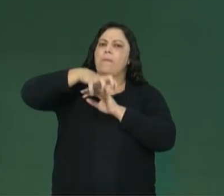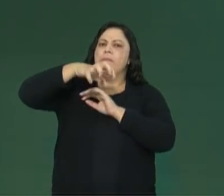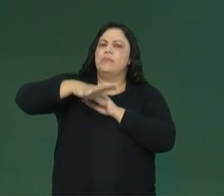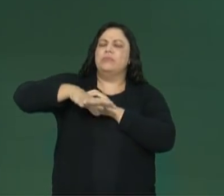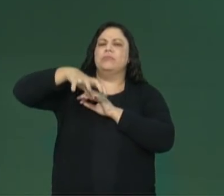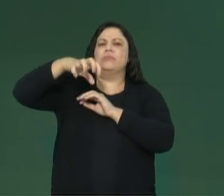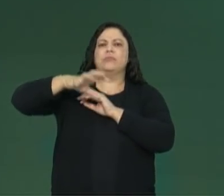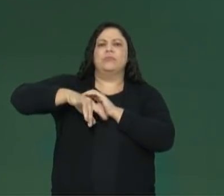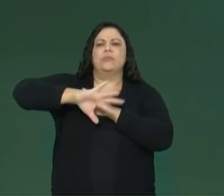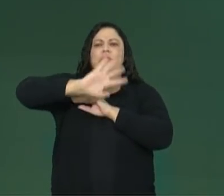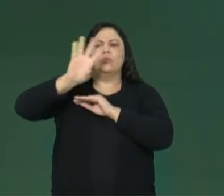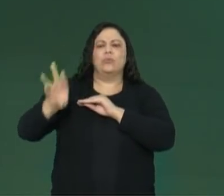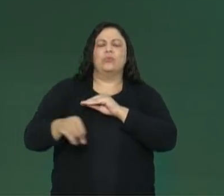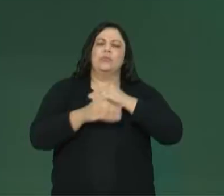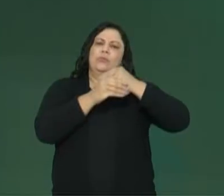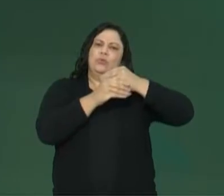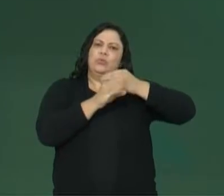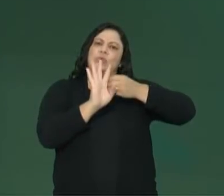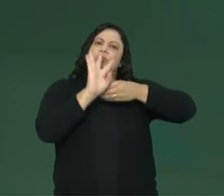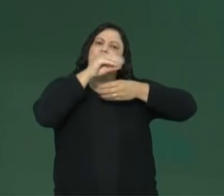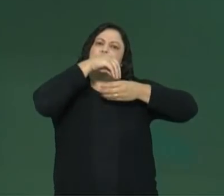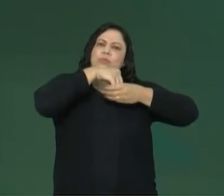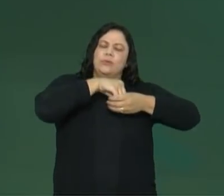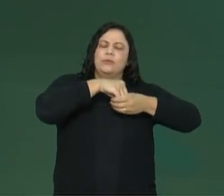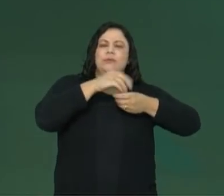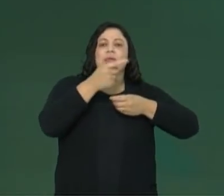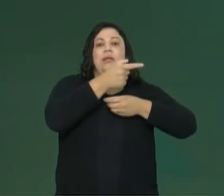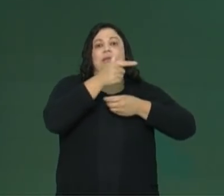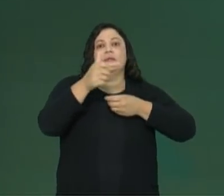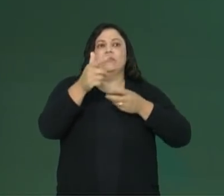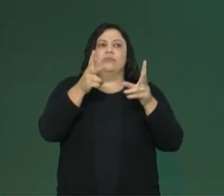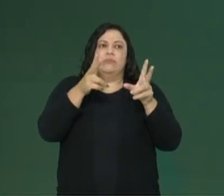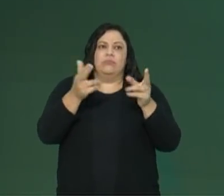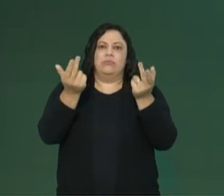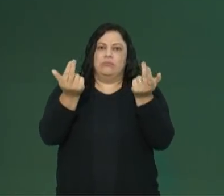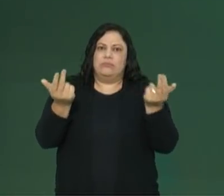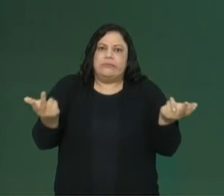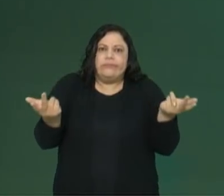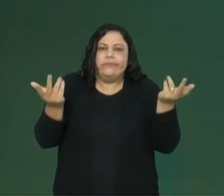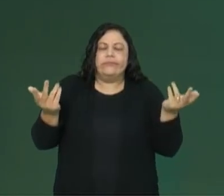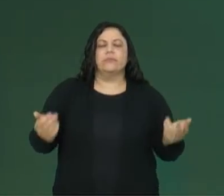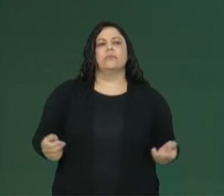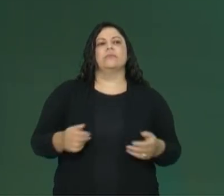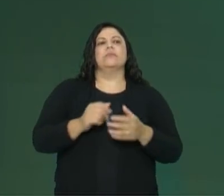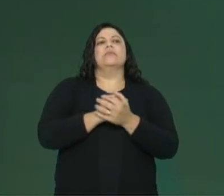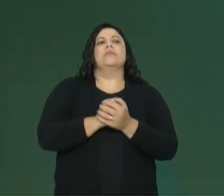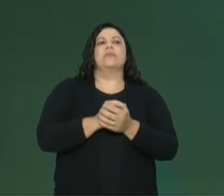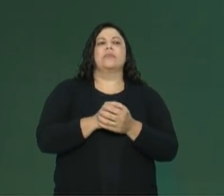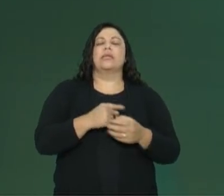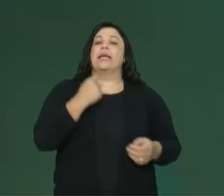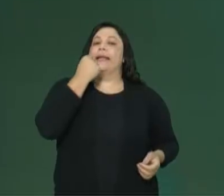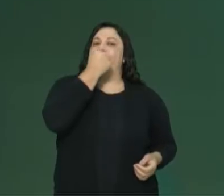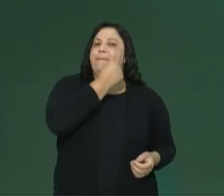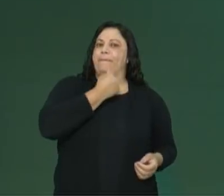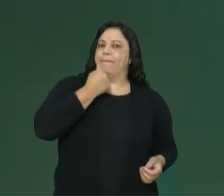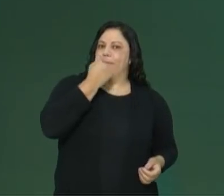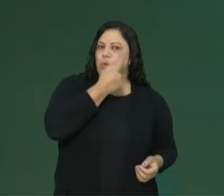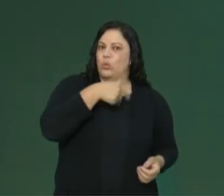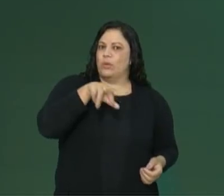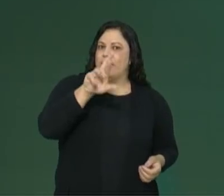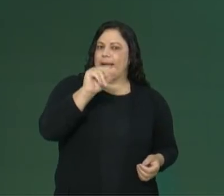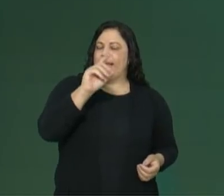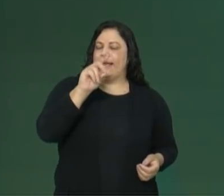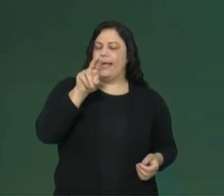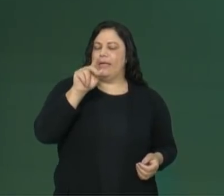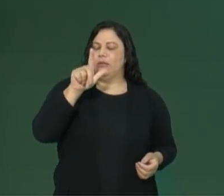os elementos dos moluscos. Não quer dizer que exista um molusco que é assim. Mas, em geral, a boca com a rádula, a língua denteada aqui